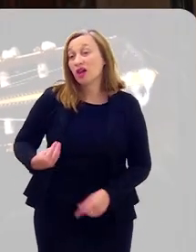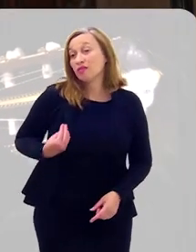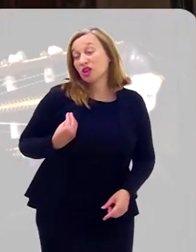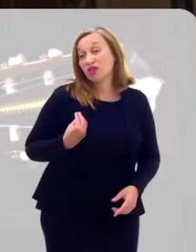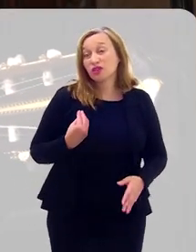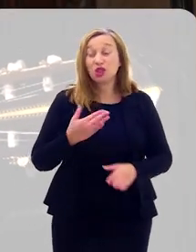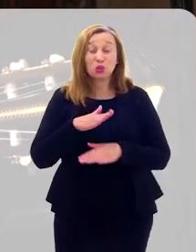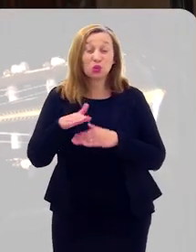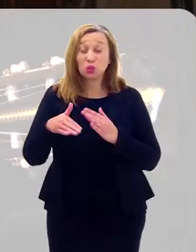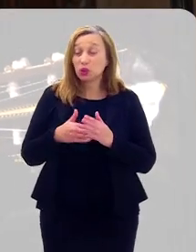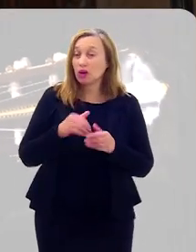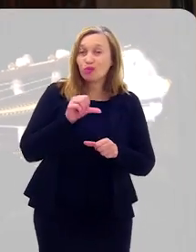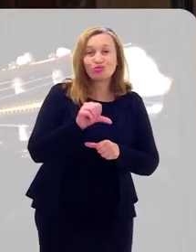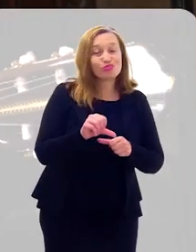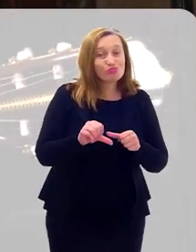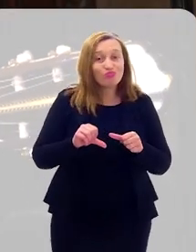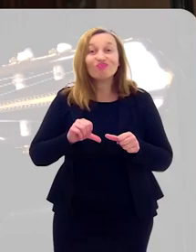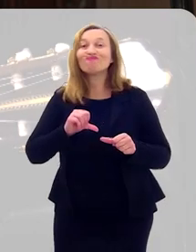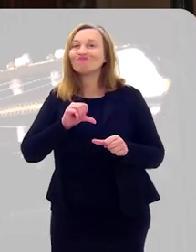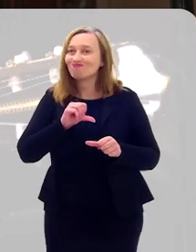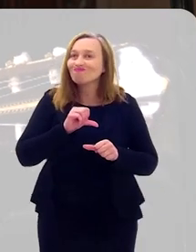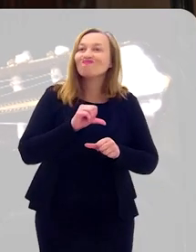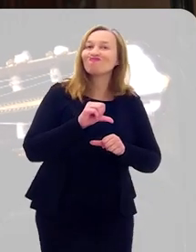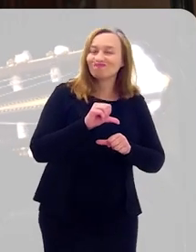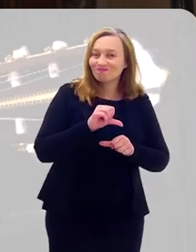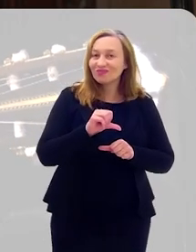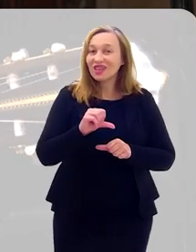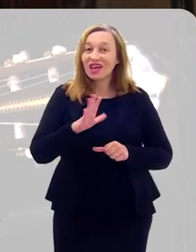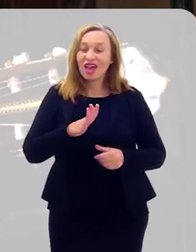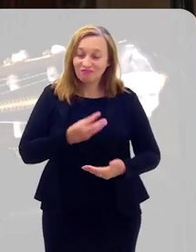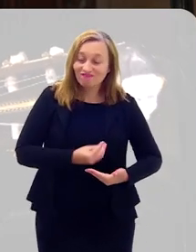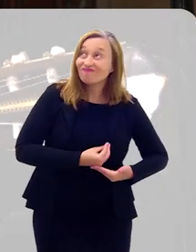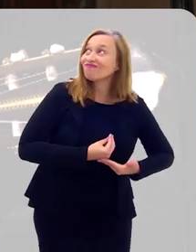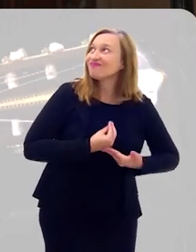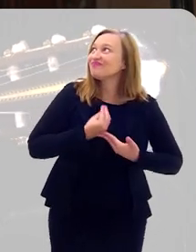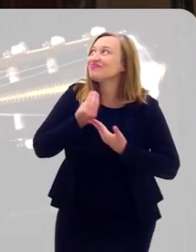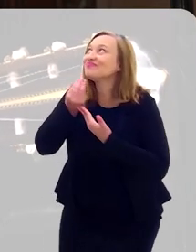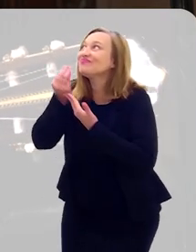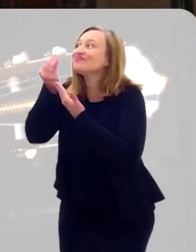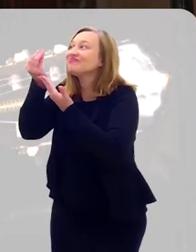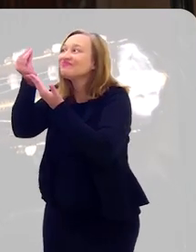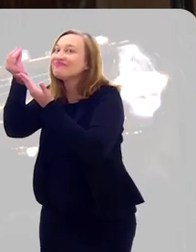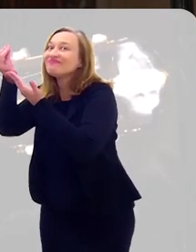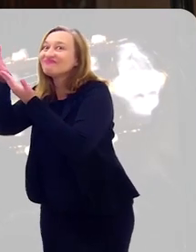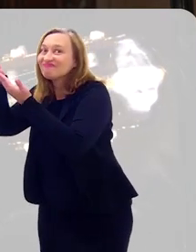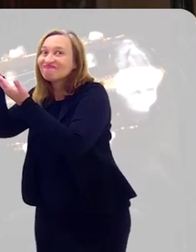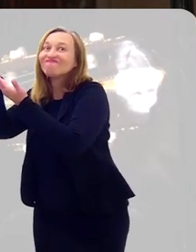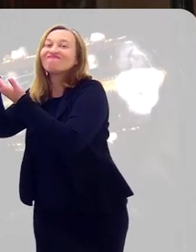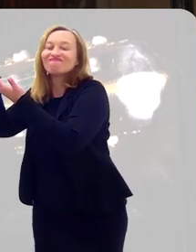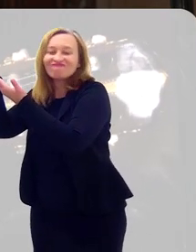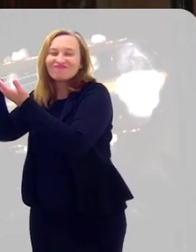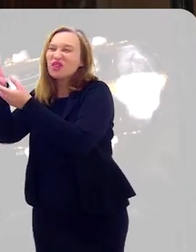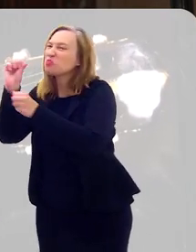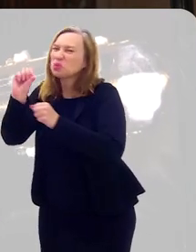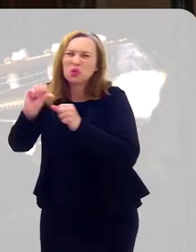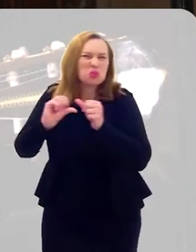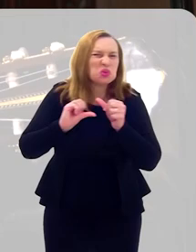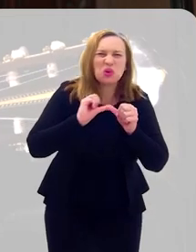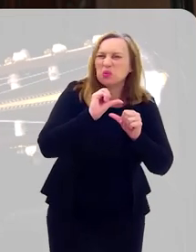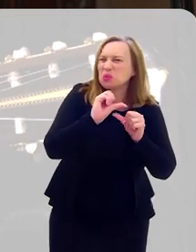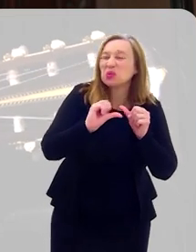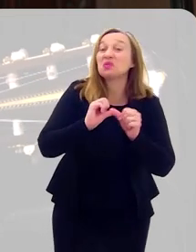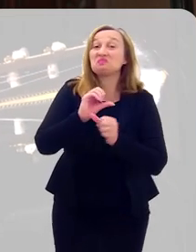A minha vida inteira mudou, a minha vida inteira lidou, a minha vida inteira mudou,